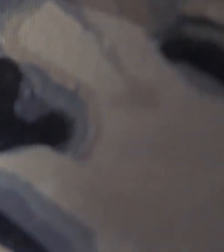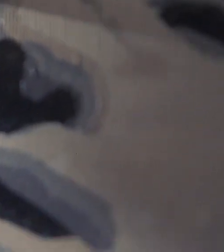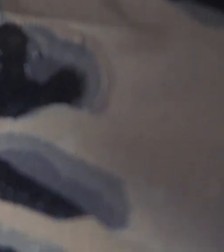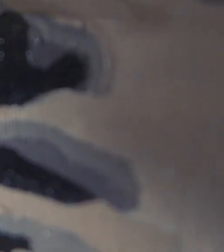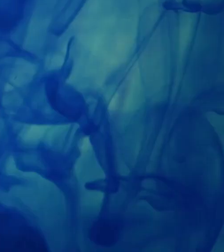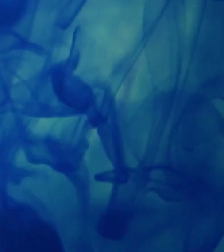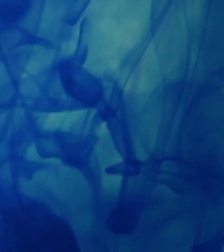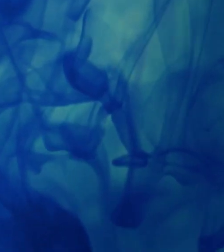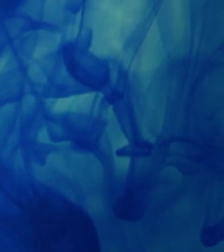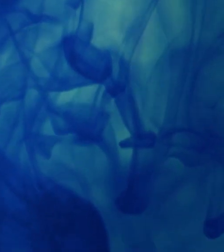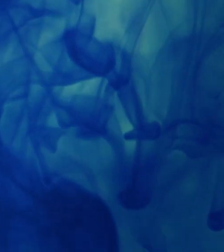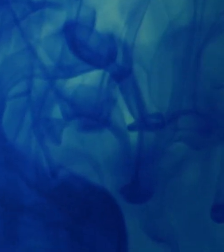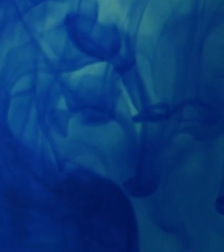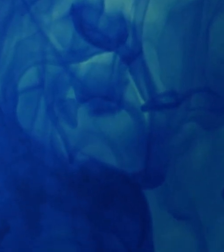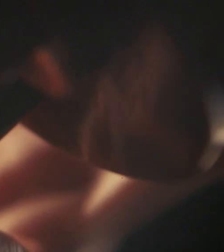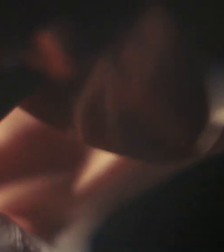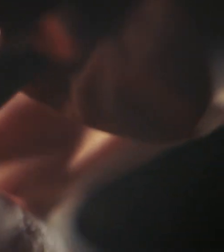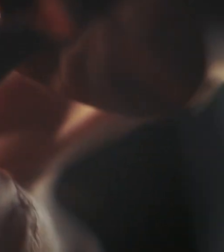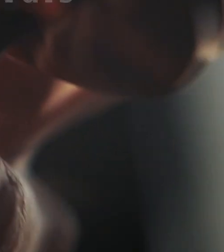ou Arte em Cores.